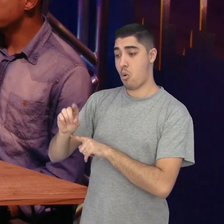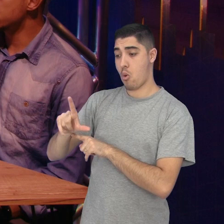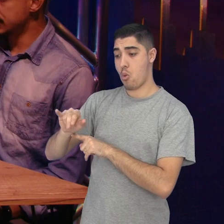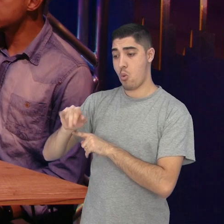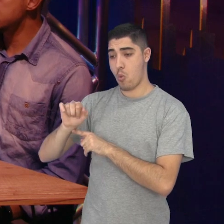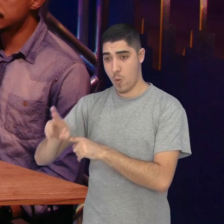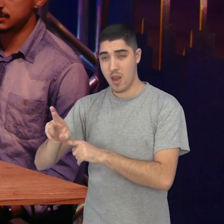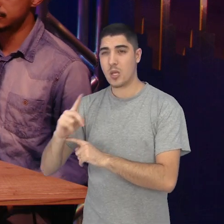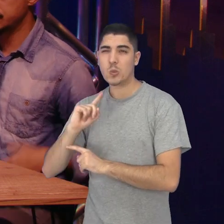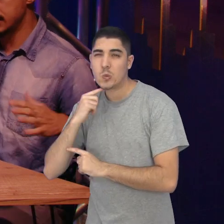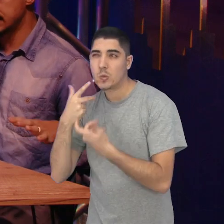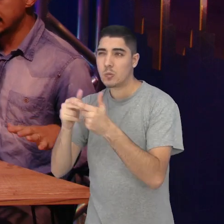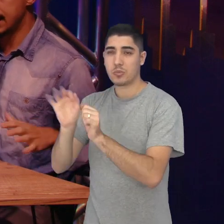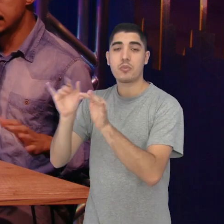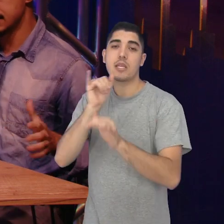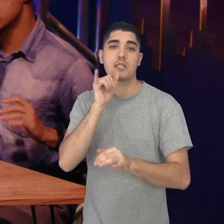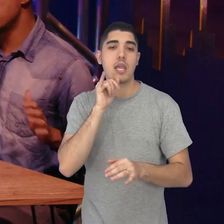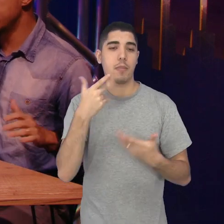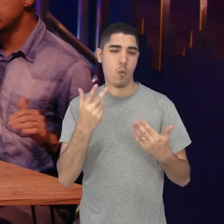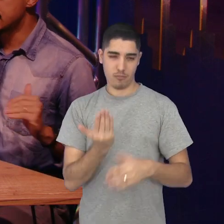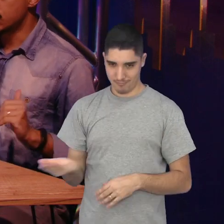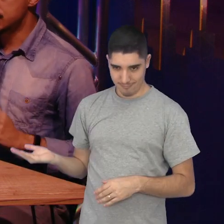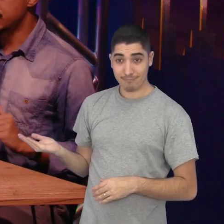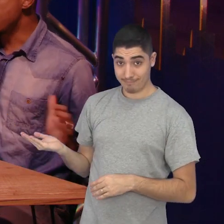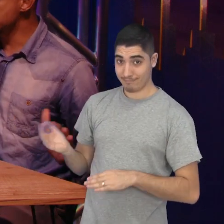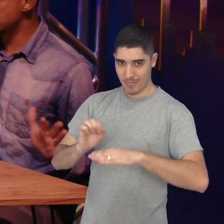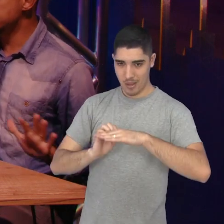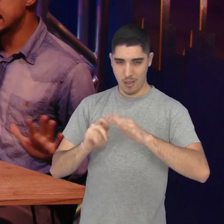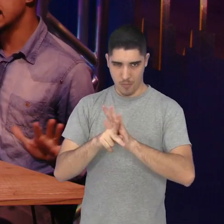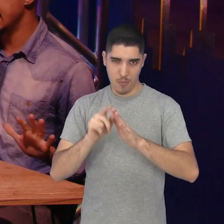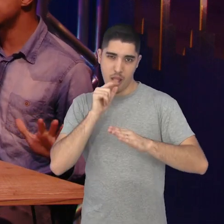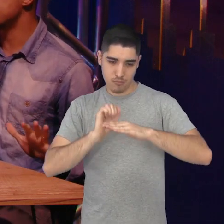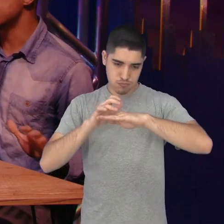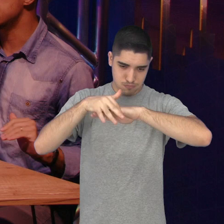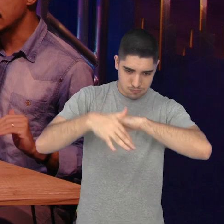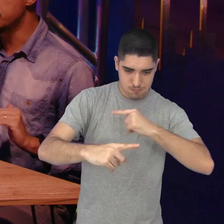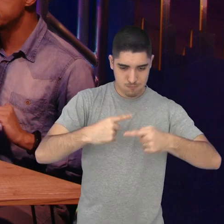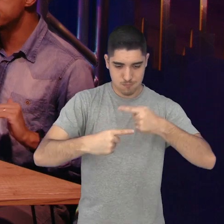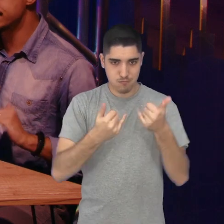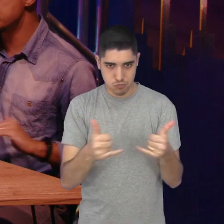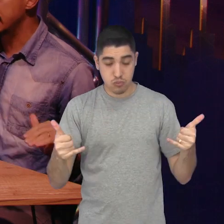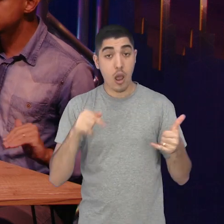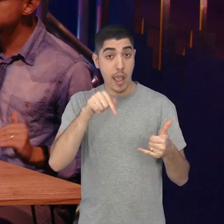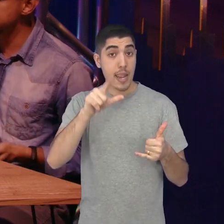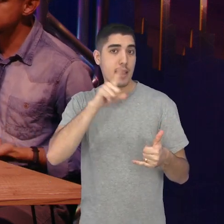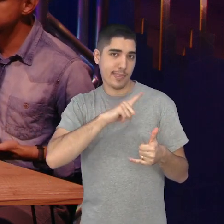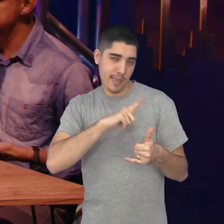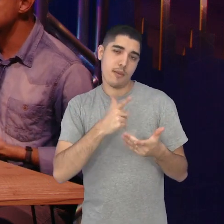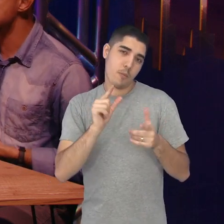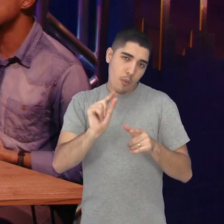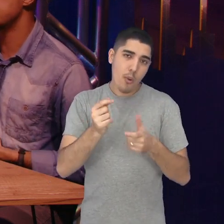Que não polui tem um ciclo. Então, tipo, as hidrelétricas, tudo bem. Quando você vai construir uma hidrelétrica, tem um impacto